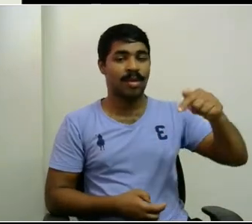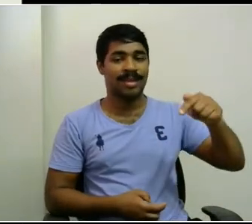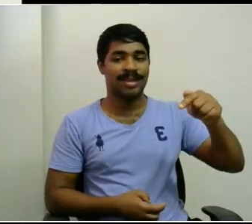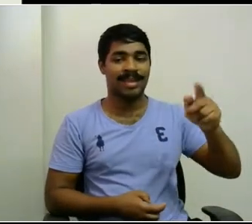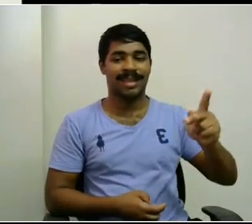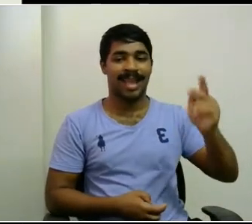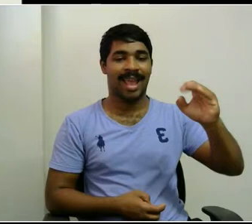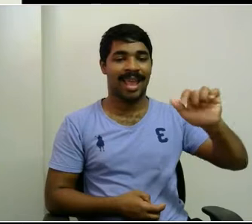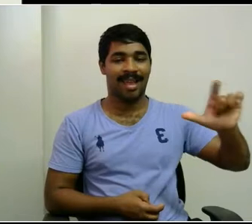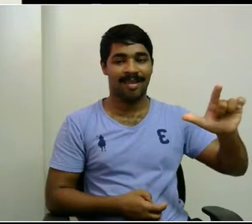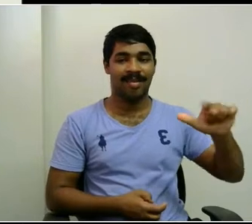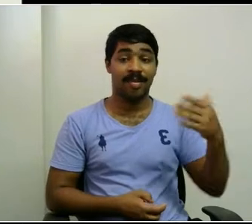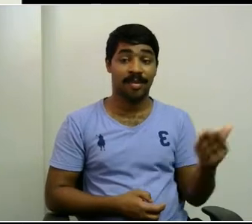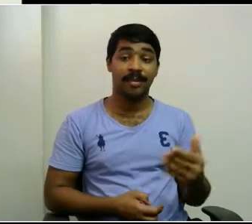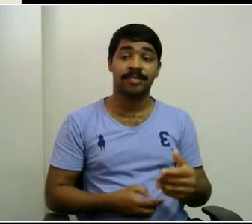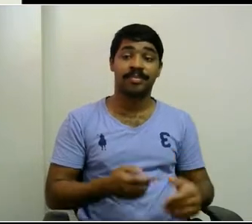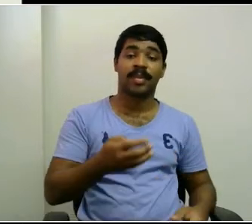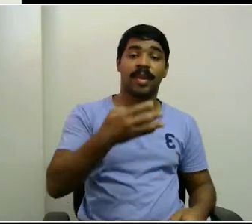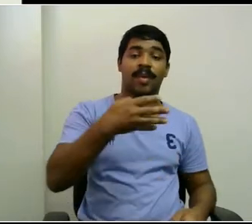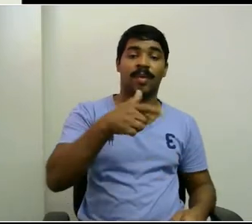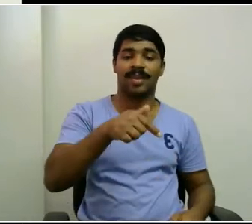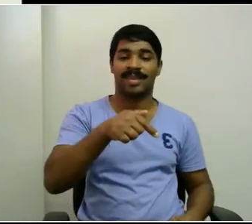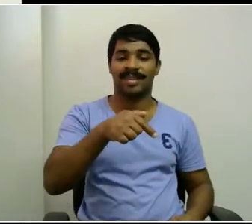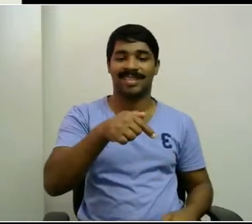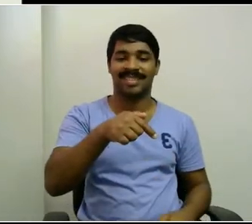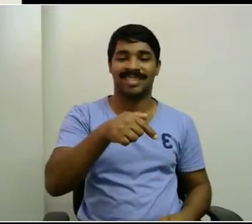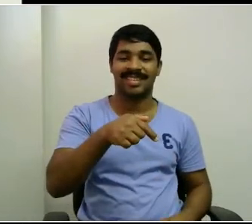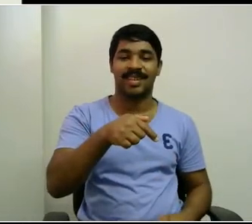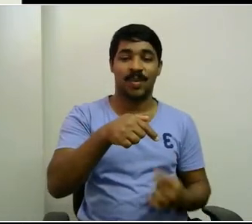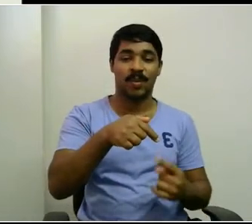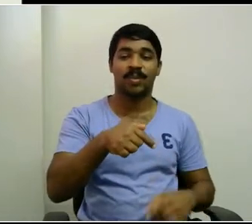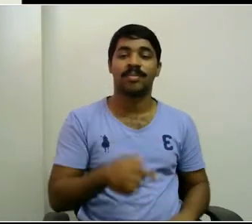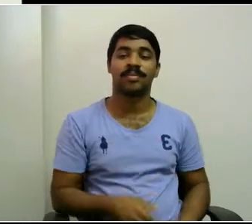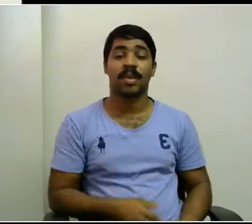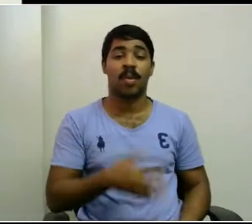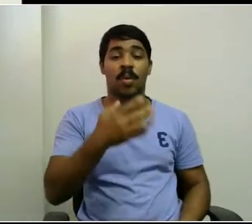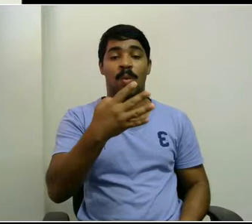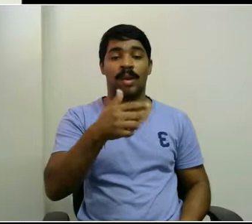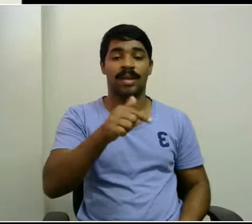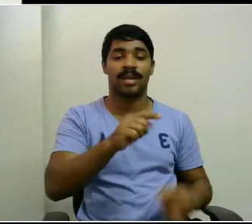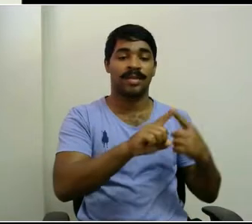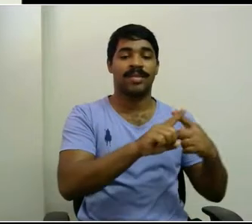vezes quantos biscoitos a pessoa vai comer. Como é N, né? Então, 47N.